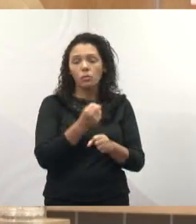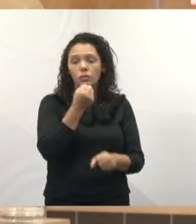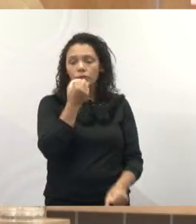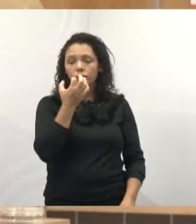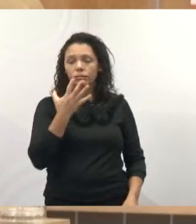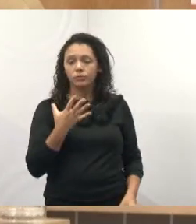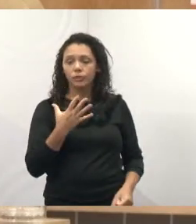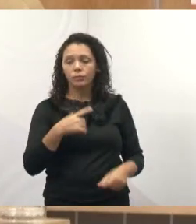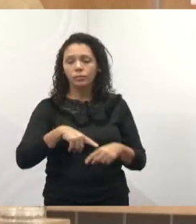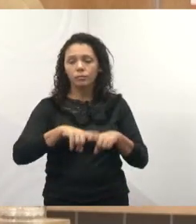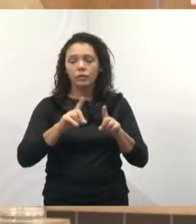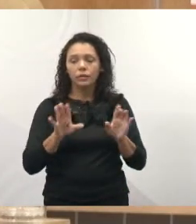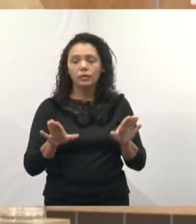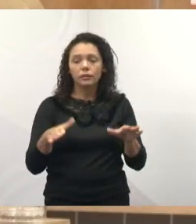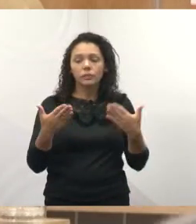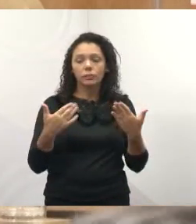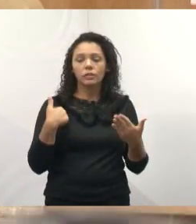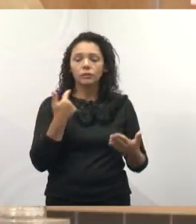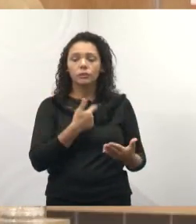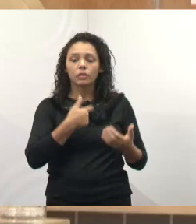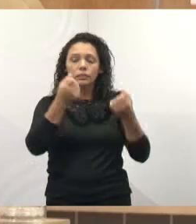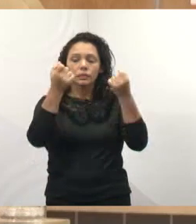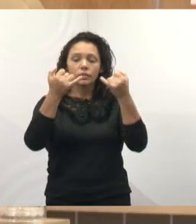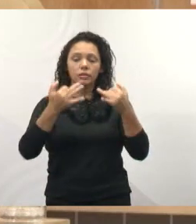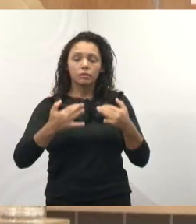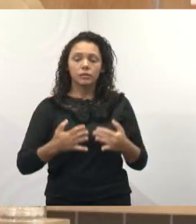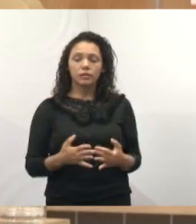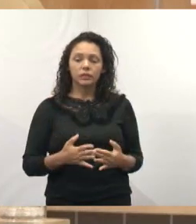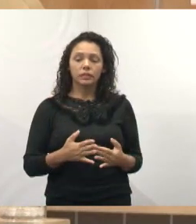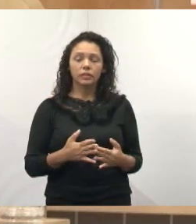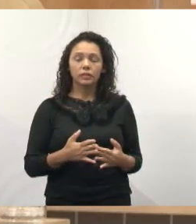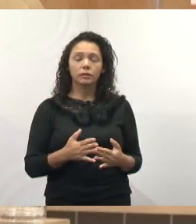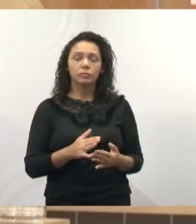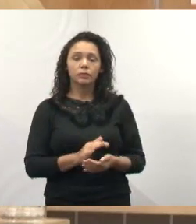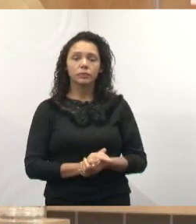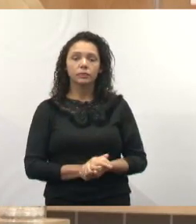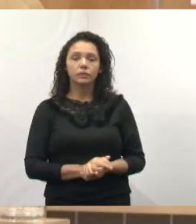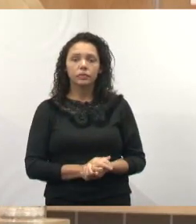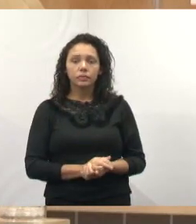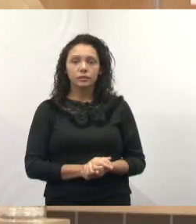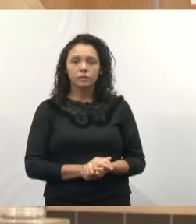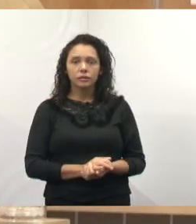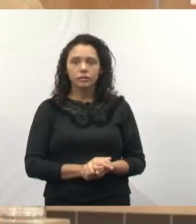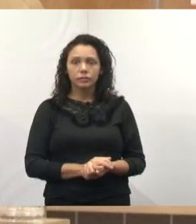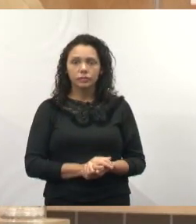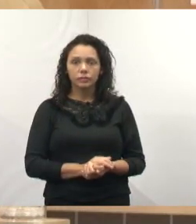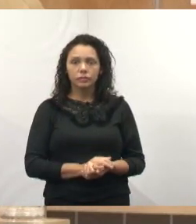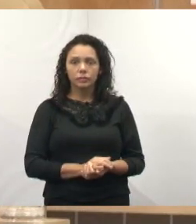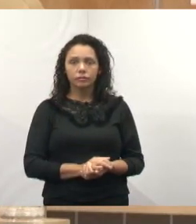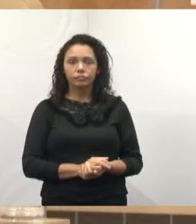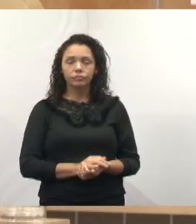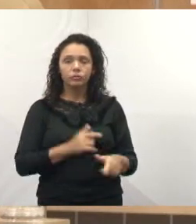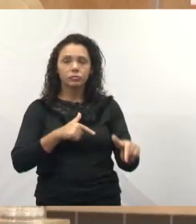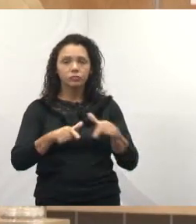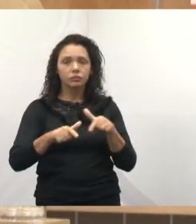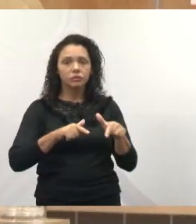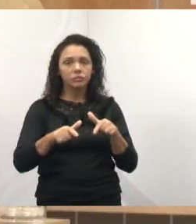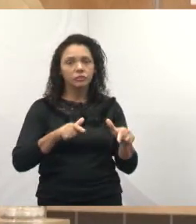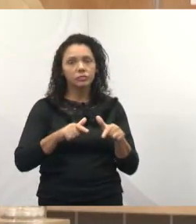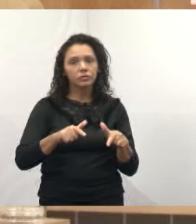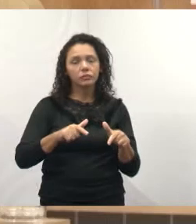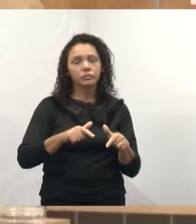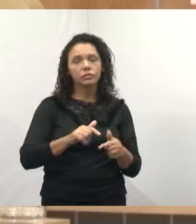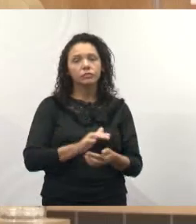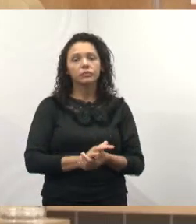mas quando a gente fala de índice de efetividade na gestão municipal, que está mais